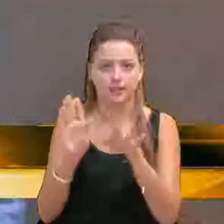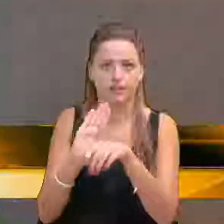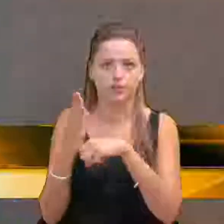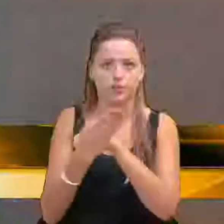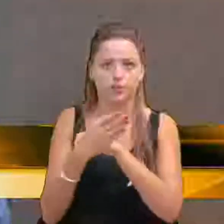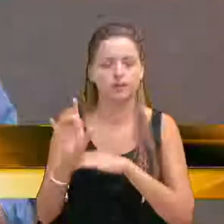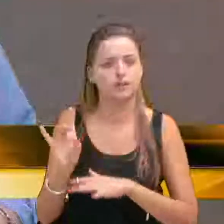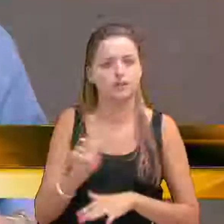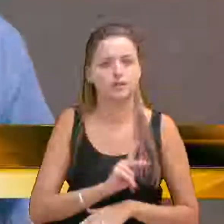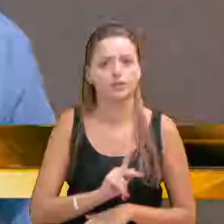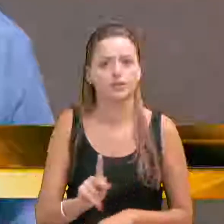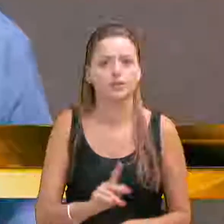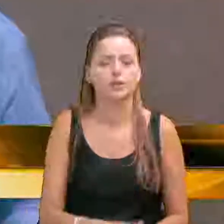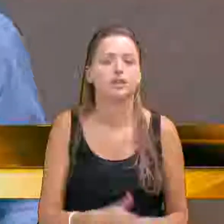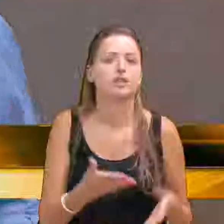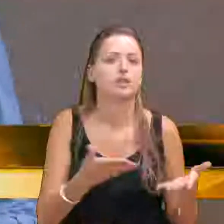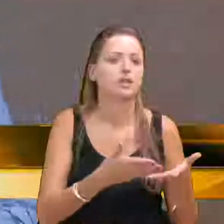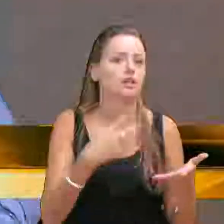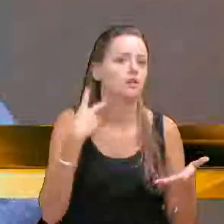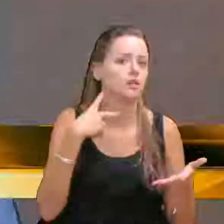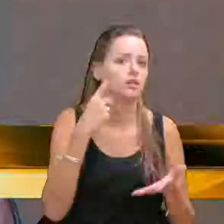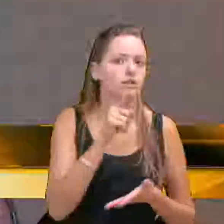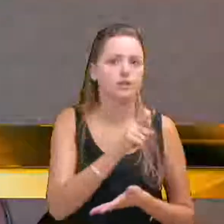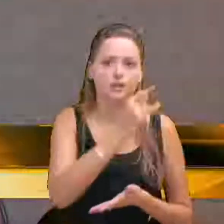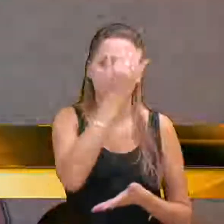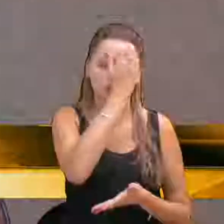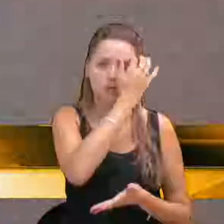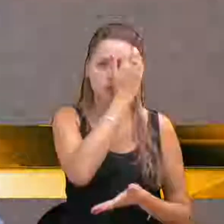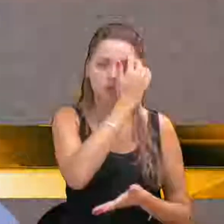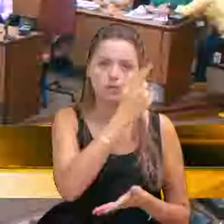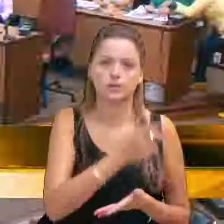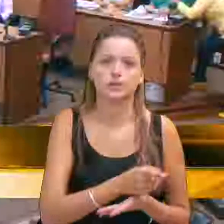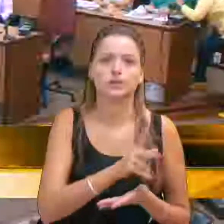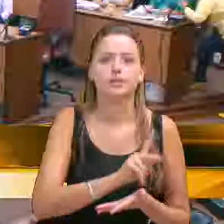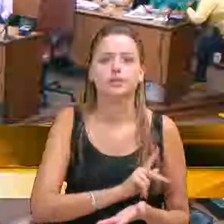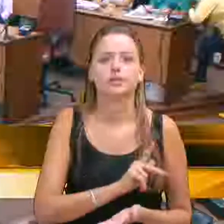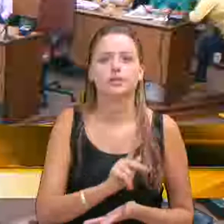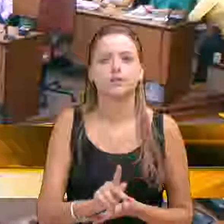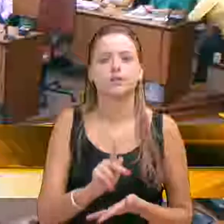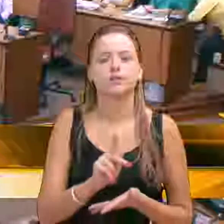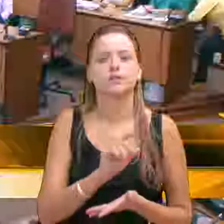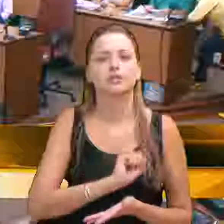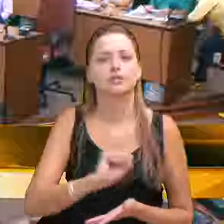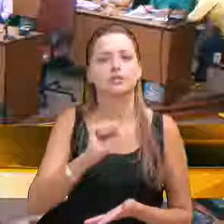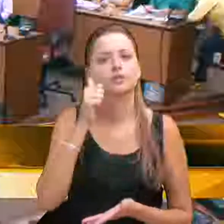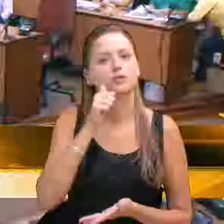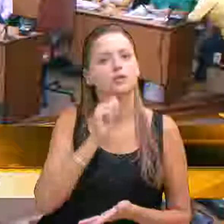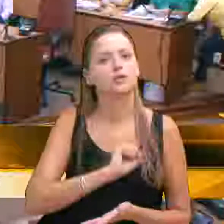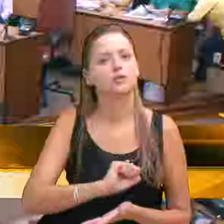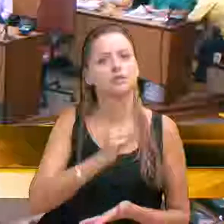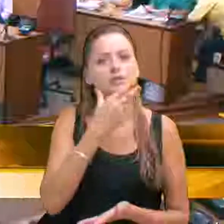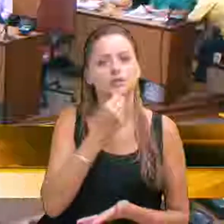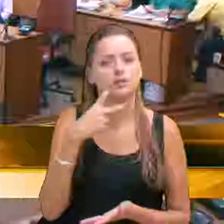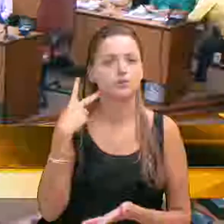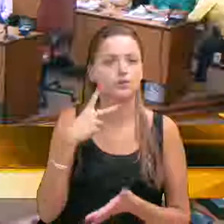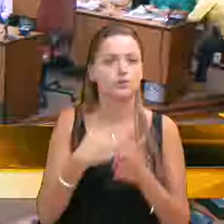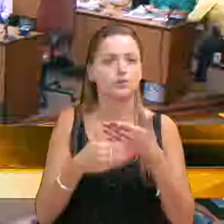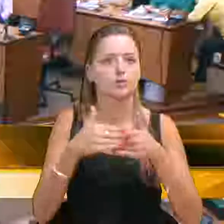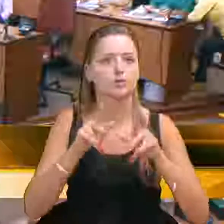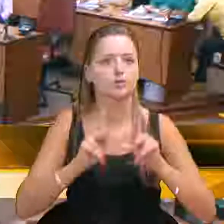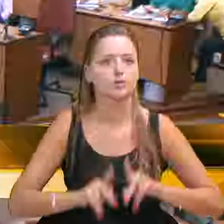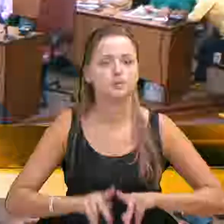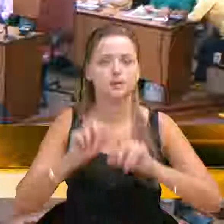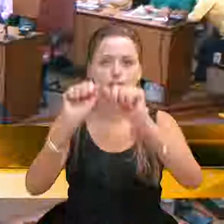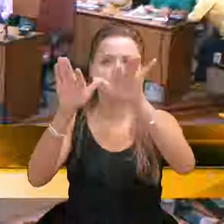obrigado. Com a palavra a vereadora Adilode Domênico. Senhor presidente, senhoras e senhores vereadores, pessoal que nos acompanha aqui